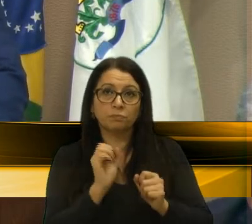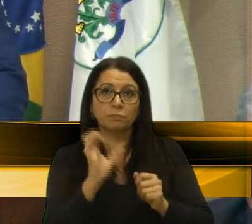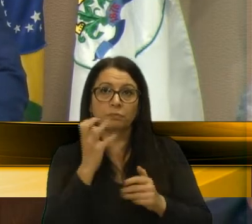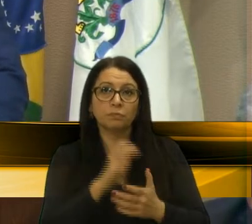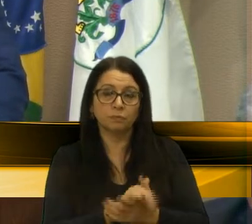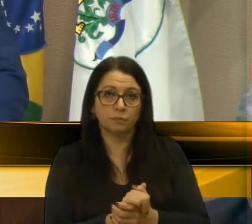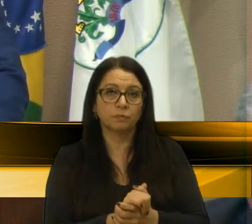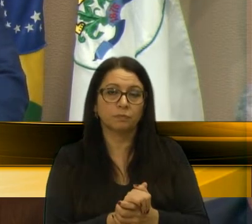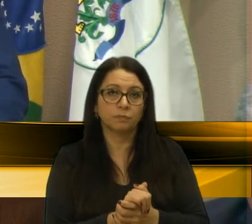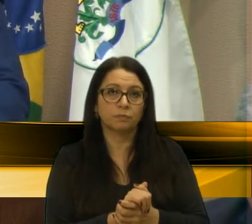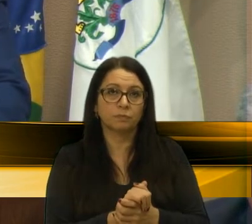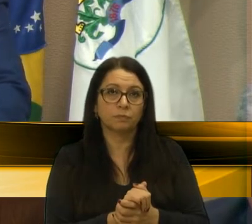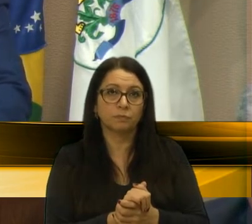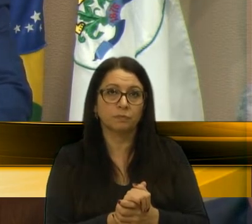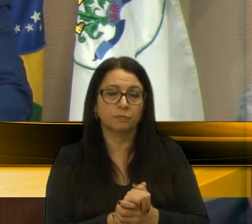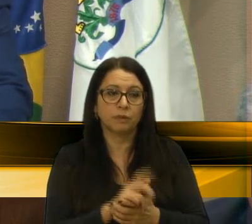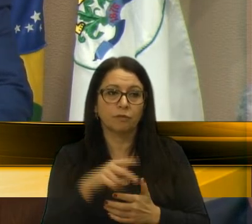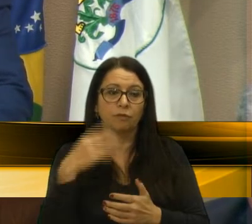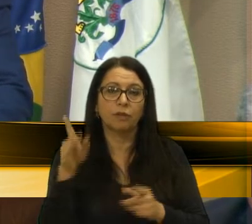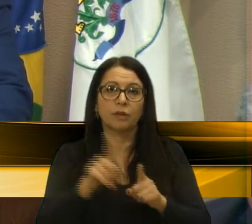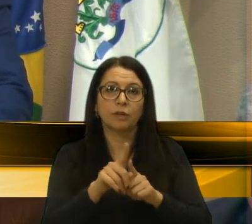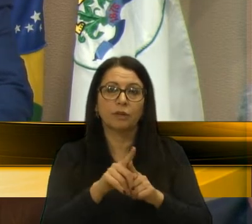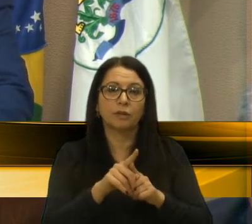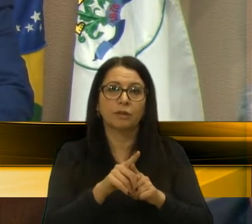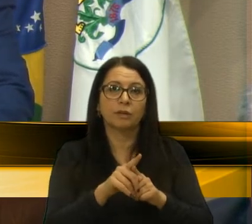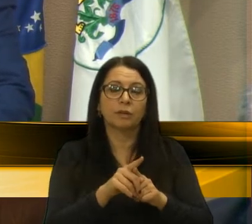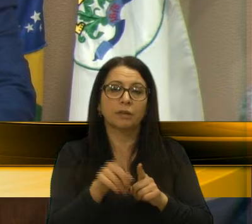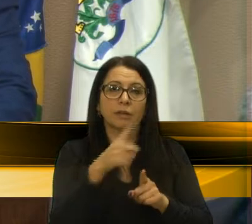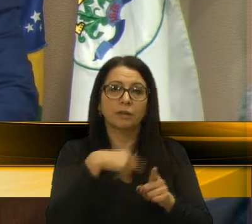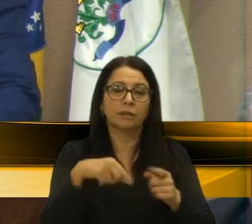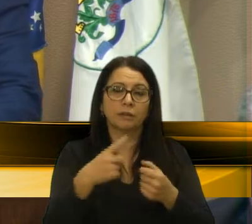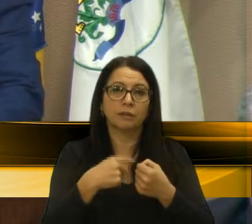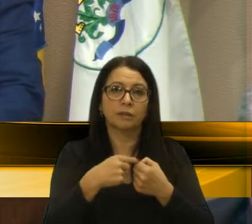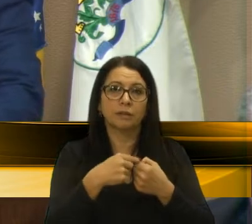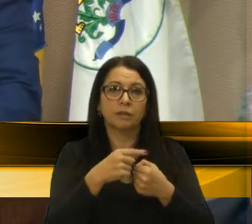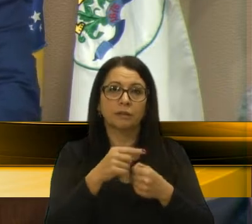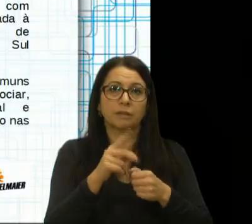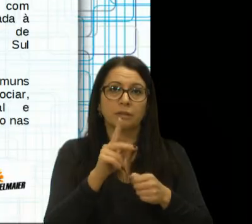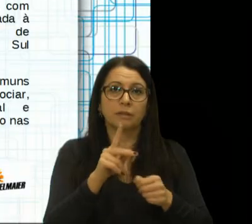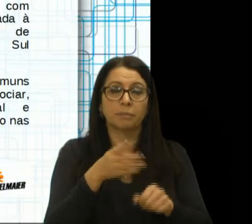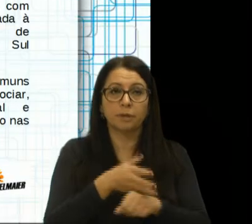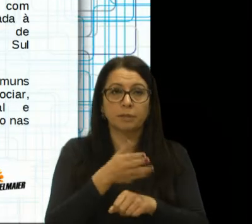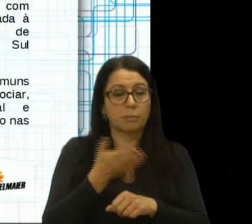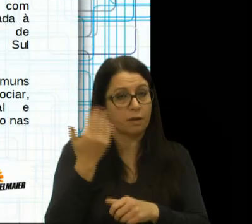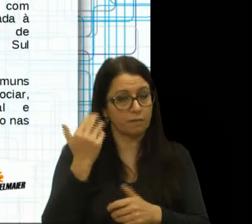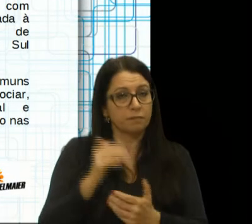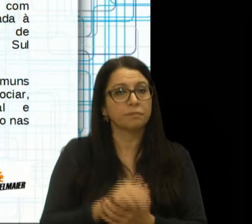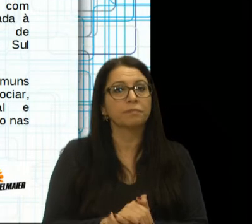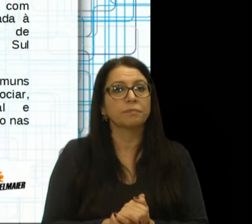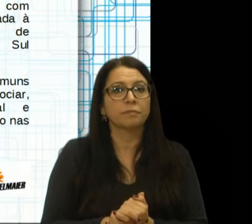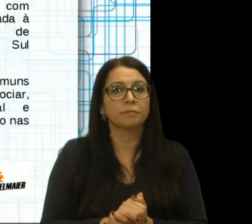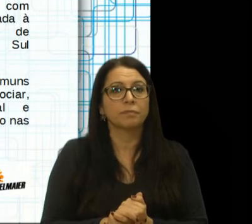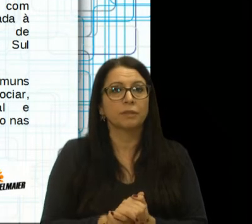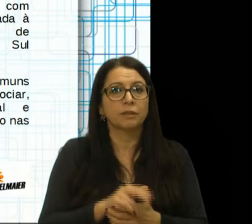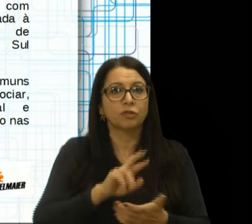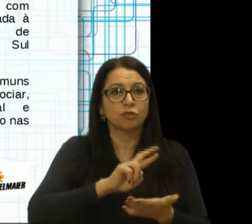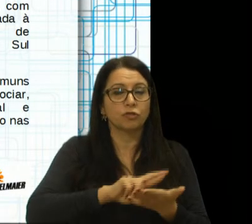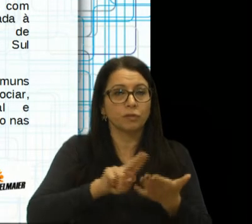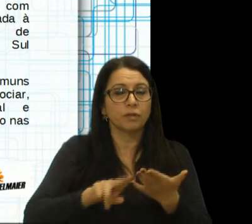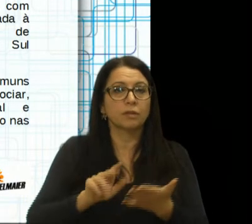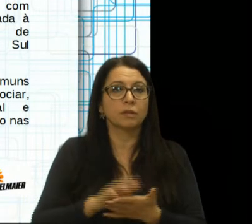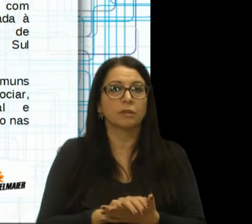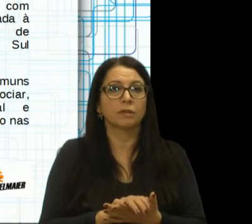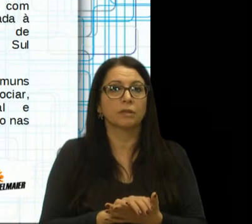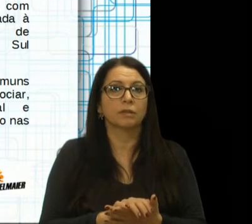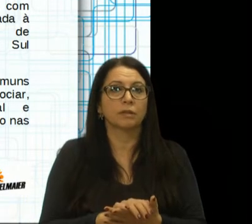acontecer internacionalmente, que é o caso da Rede Mercocidades, que Caxias do Sul participava ativamente nas mais variados